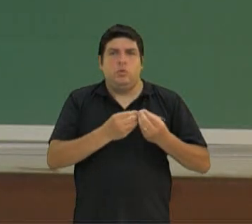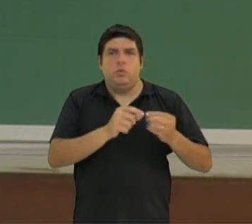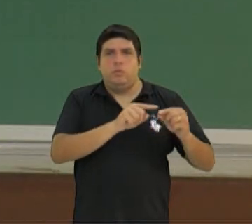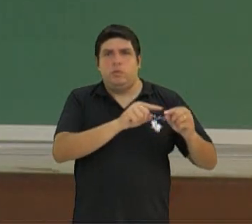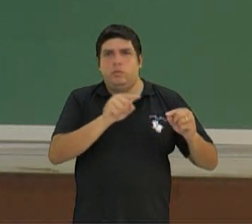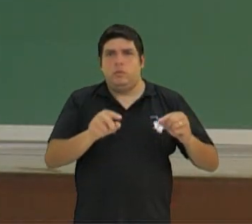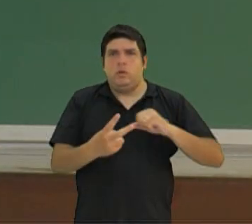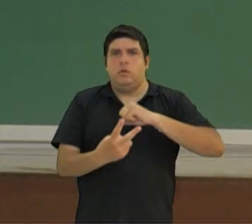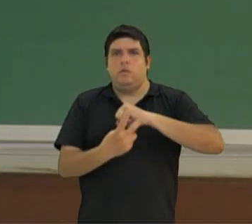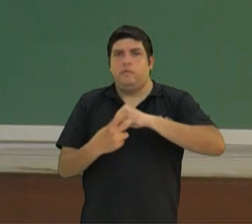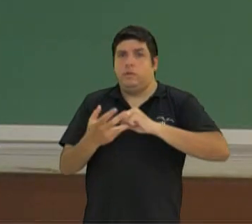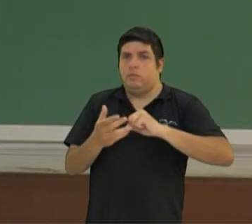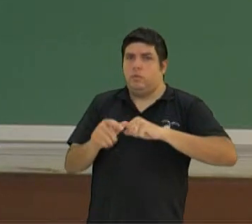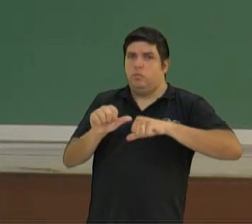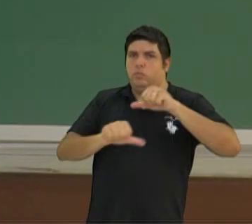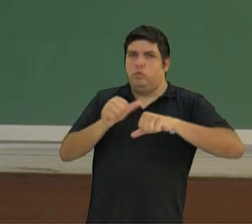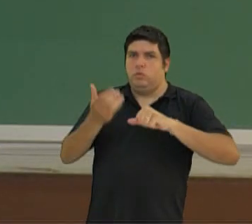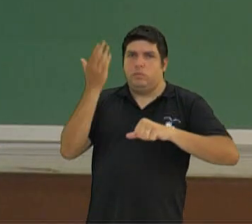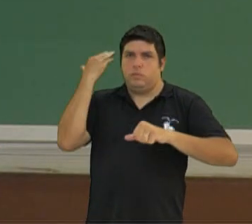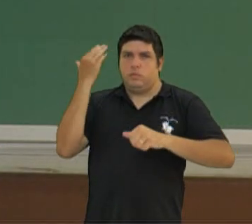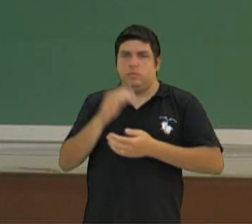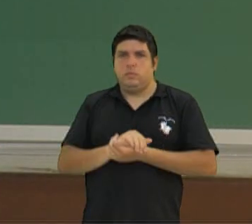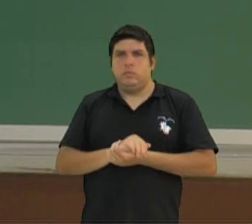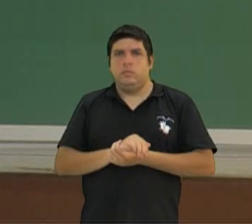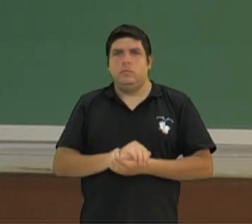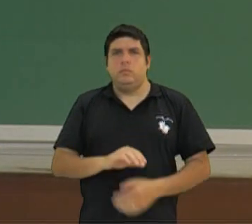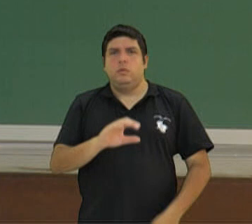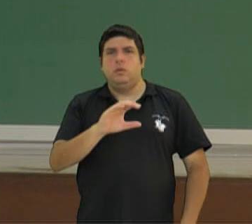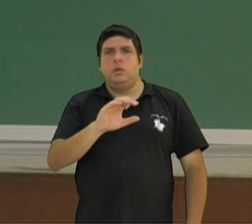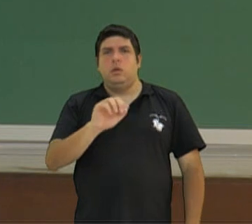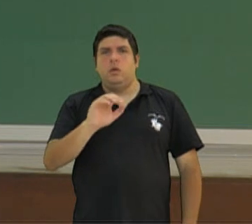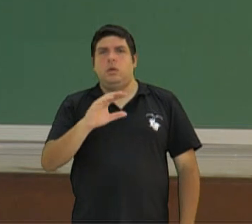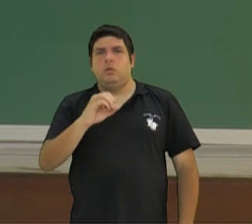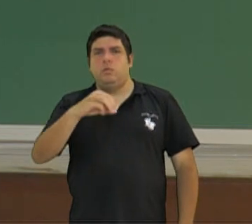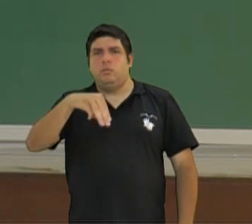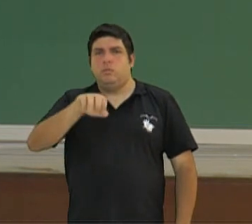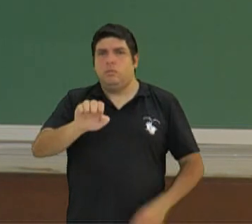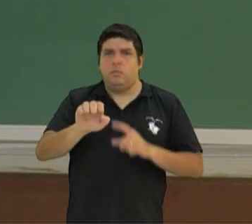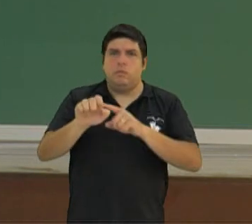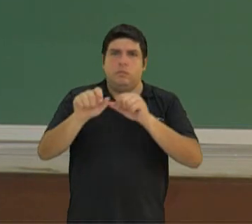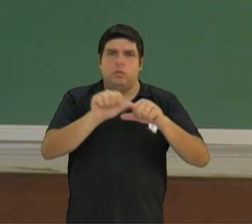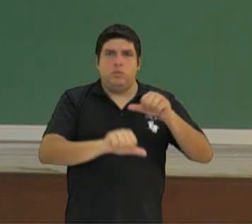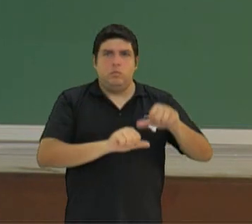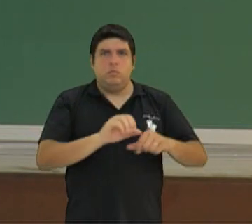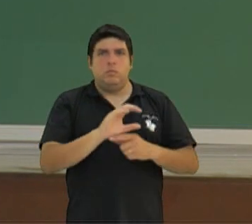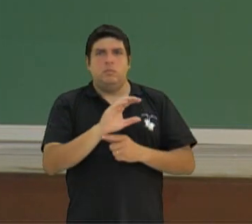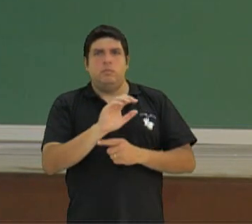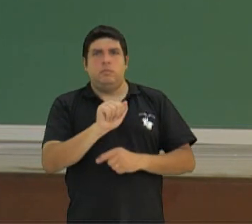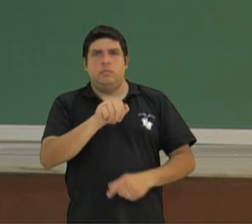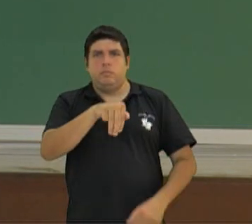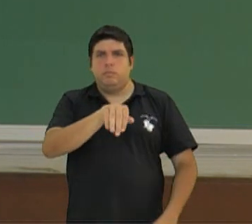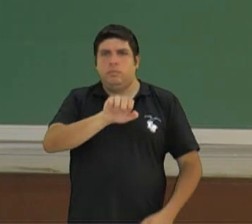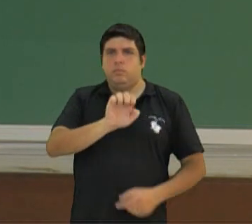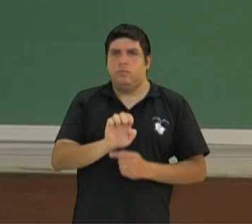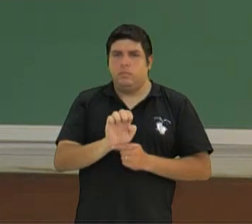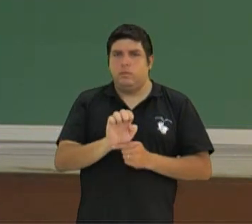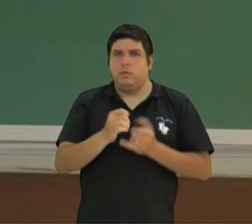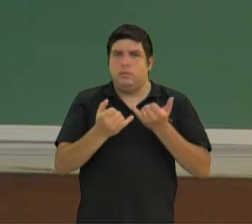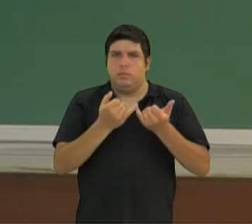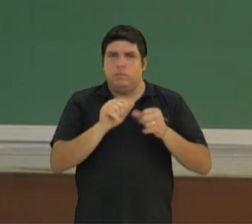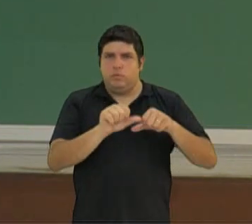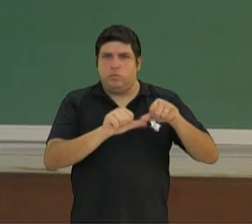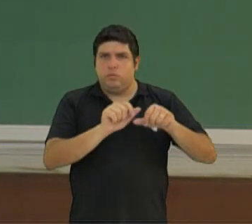para o passado. No caso, o passado do verbo come é came. Ele é um verbo irregular. Repare que só mudou uma letrinha